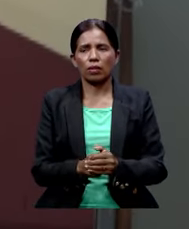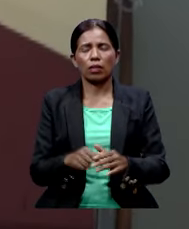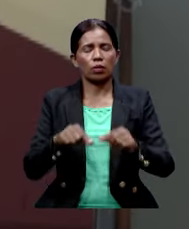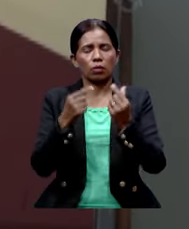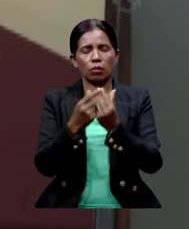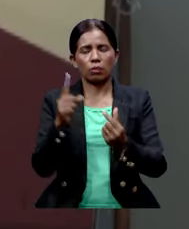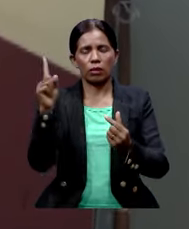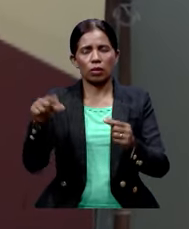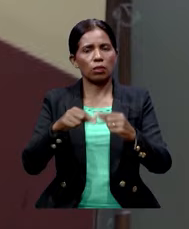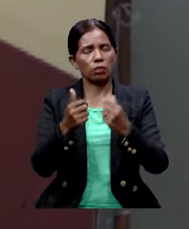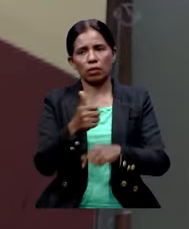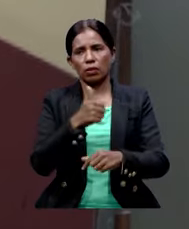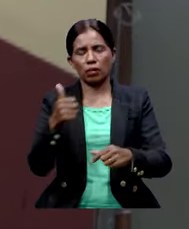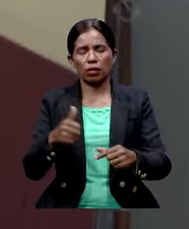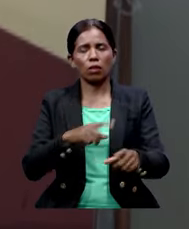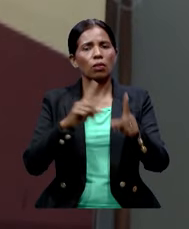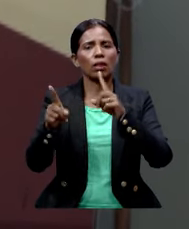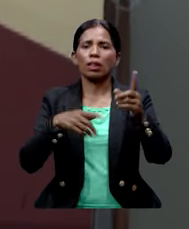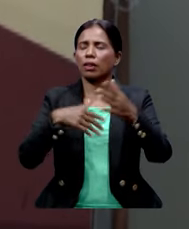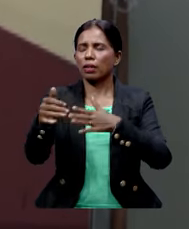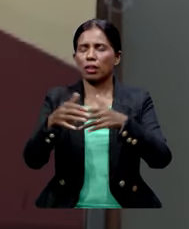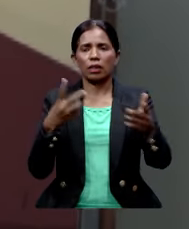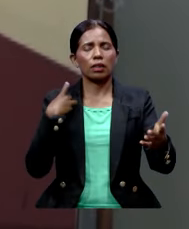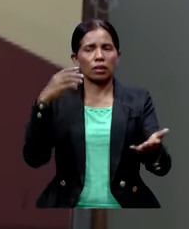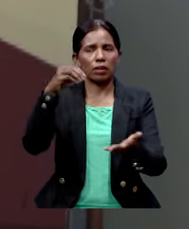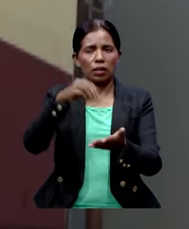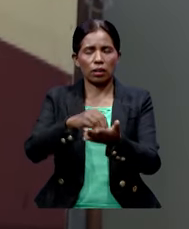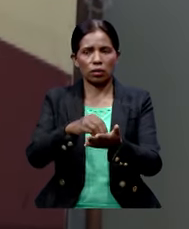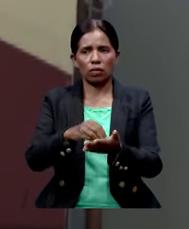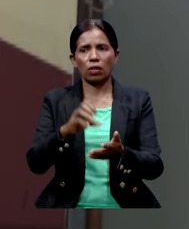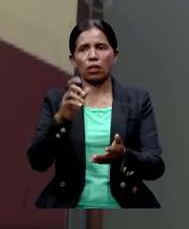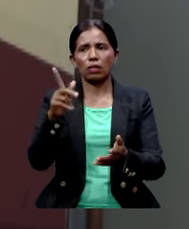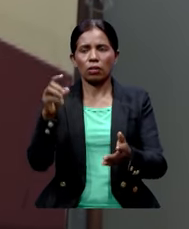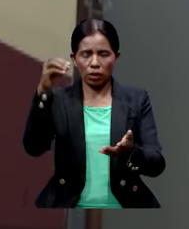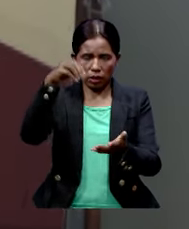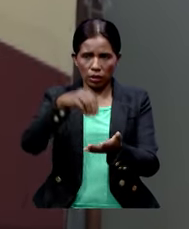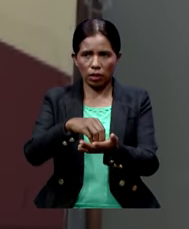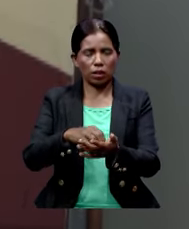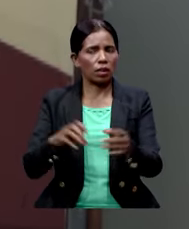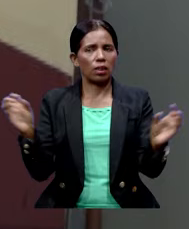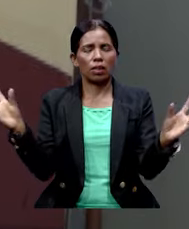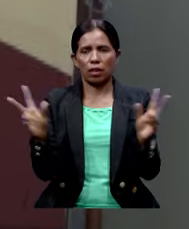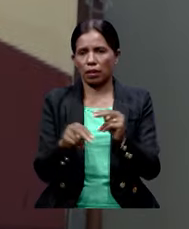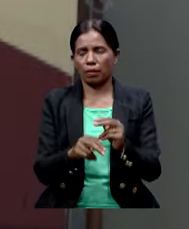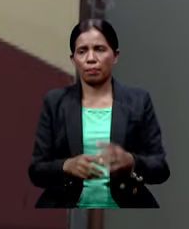que grupo blá blá blá blá blá blá blá, e tal, tal, porque tem que tal lá.